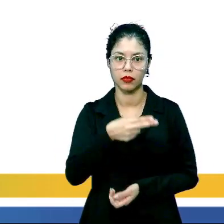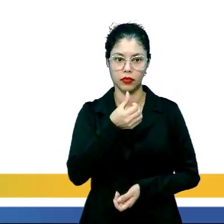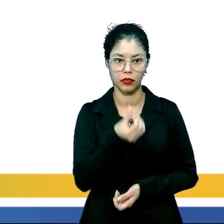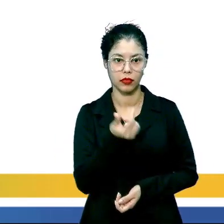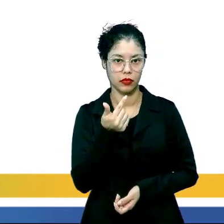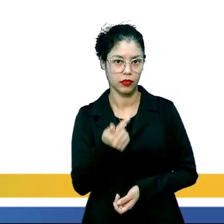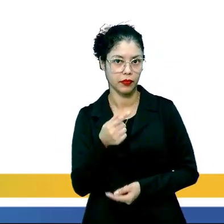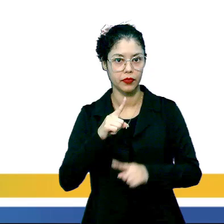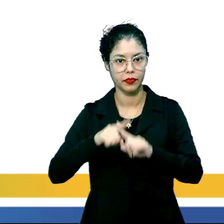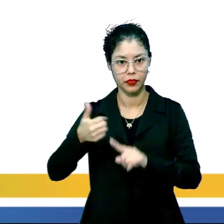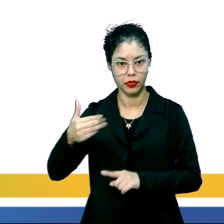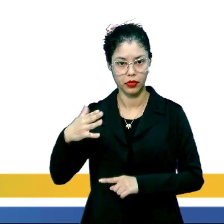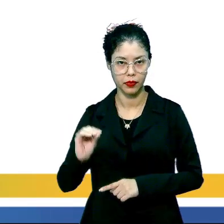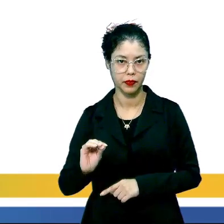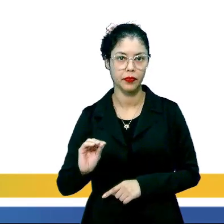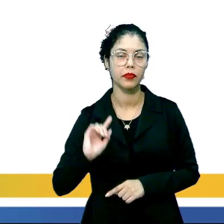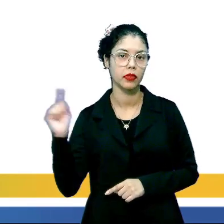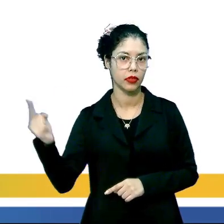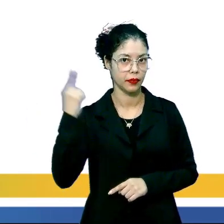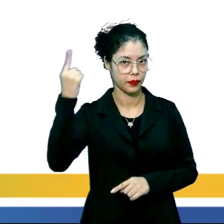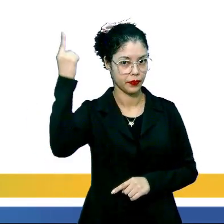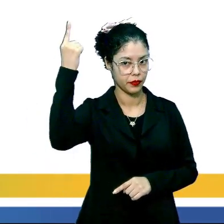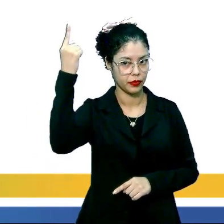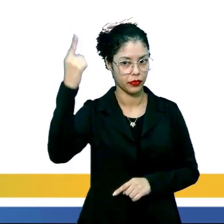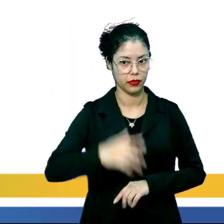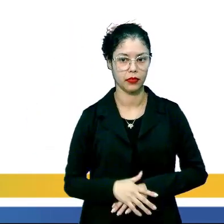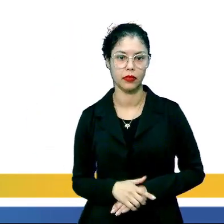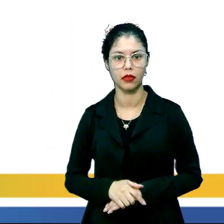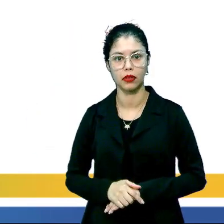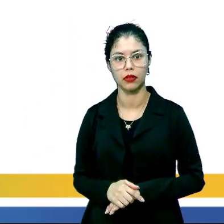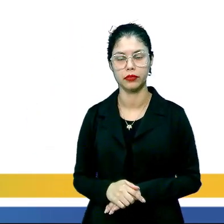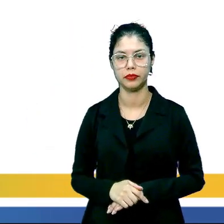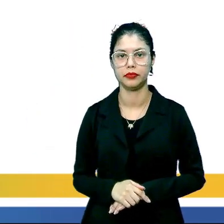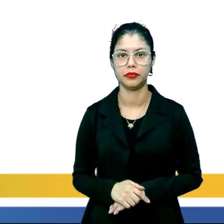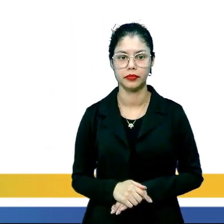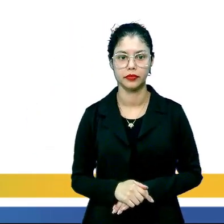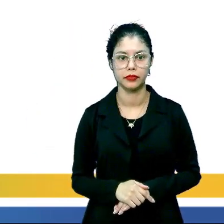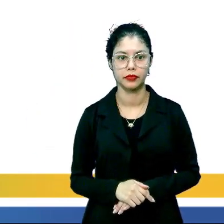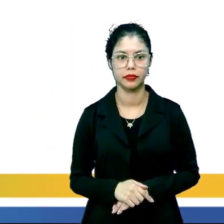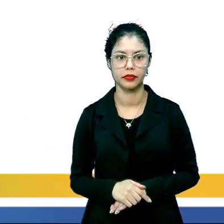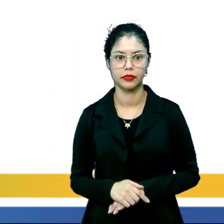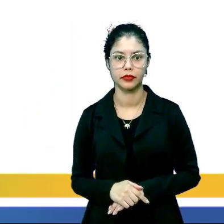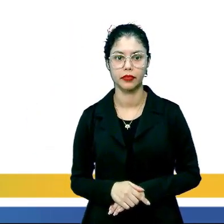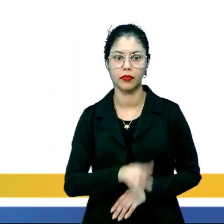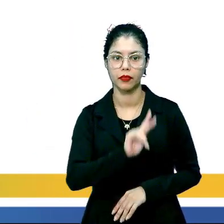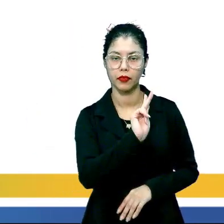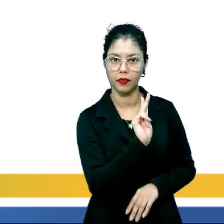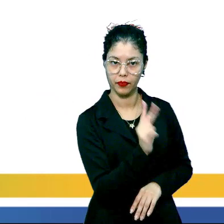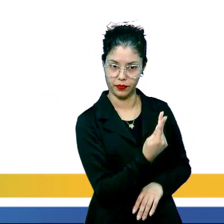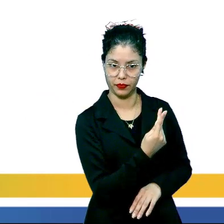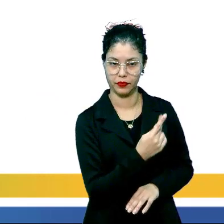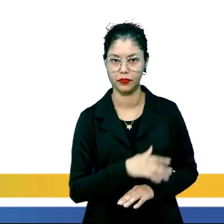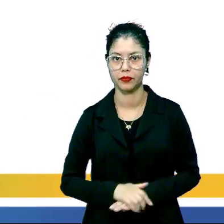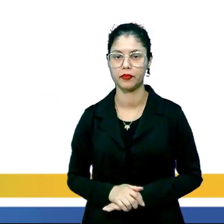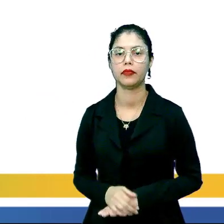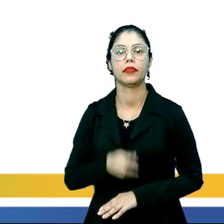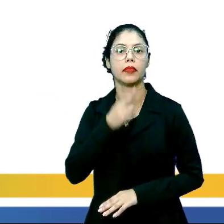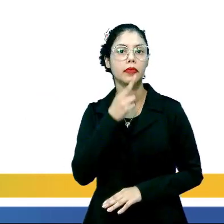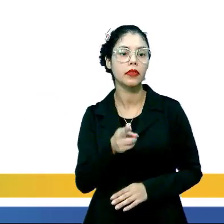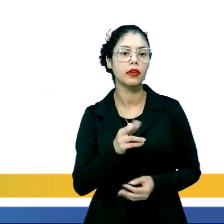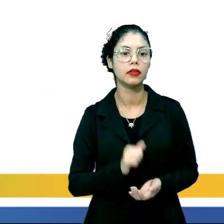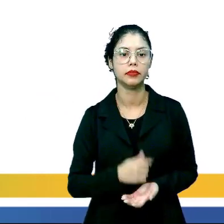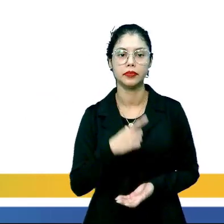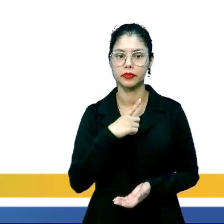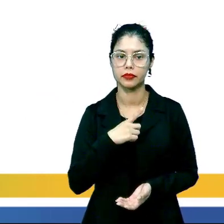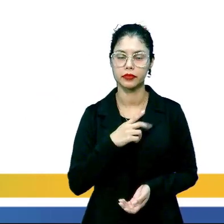massa 67, o nosso G vale 10. E o H é o que nós vamos encontrar. Fazendo aqui os devidos cálculos, nós